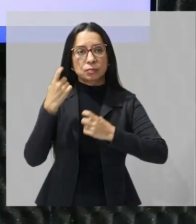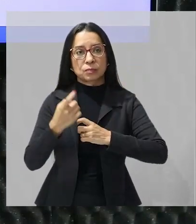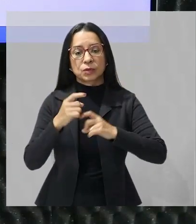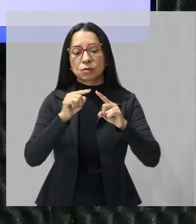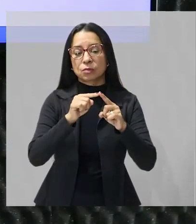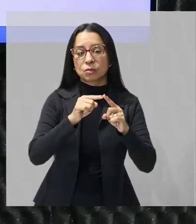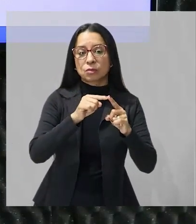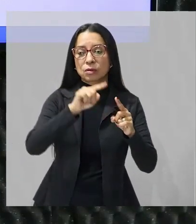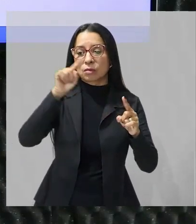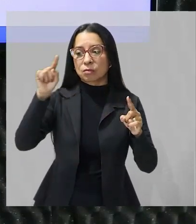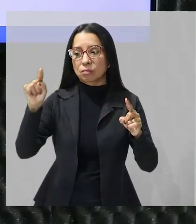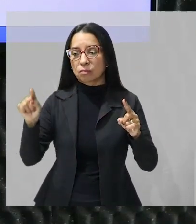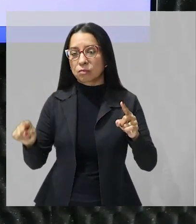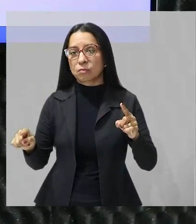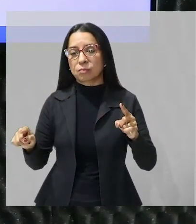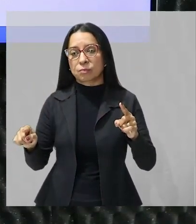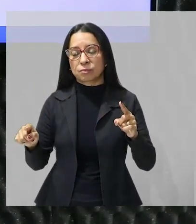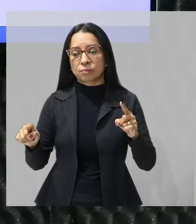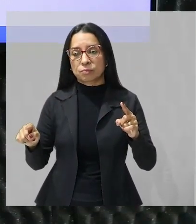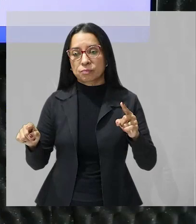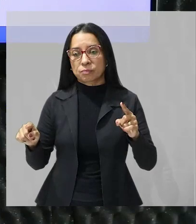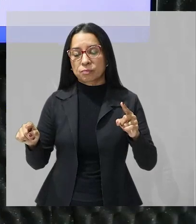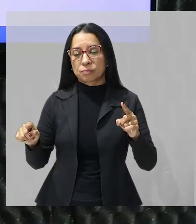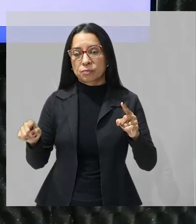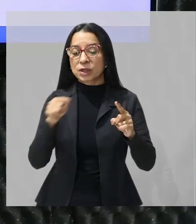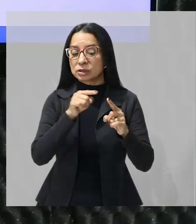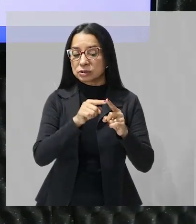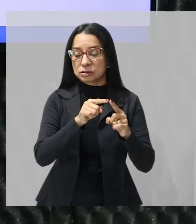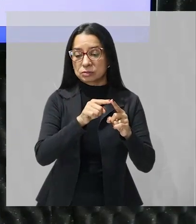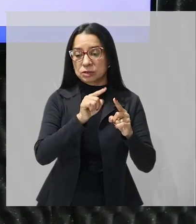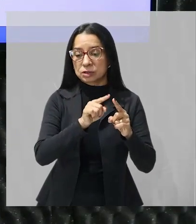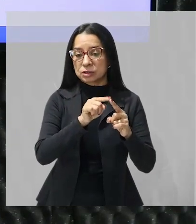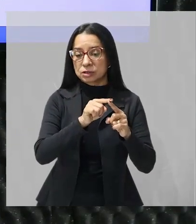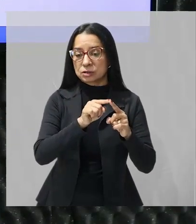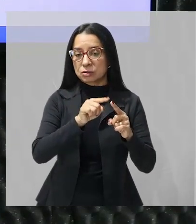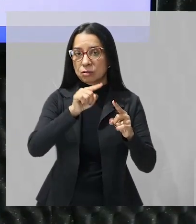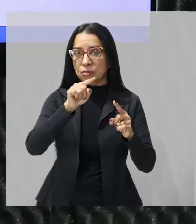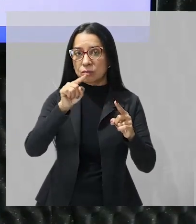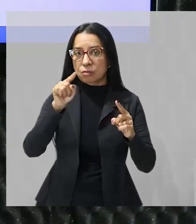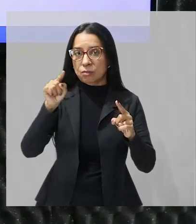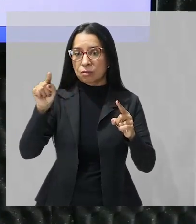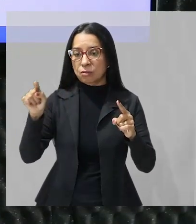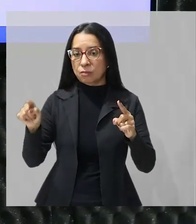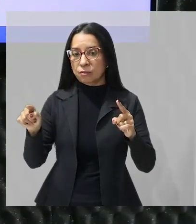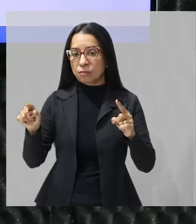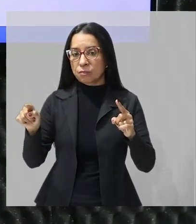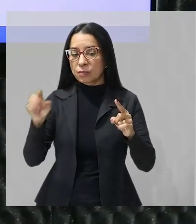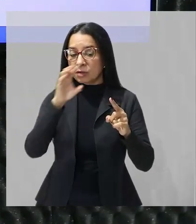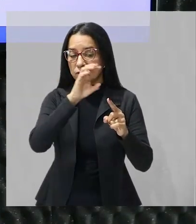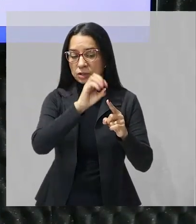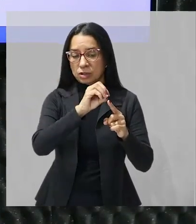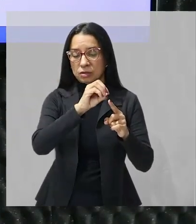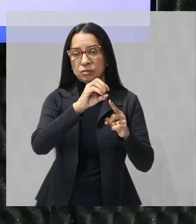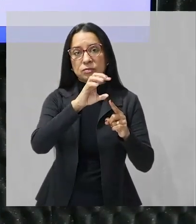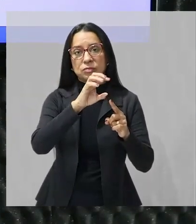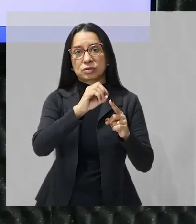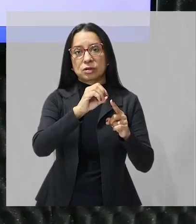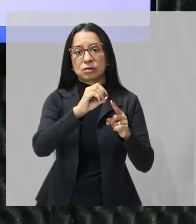a curva, a parábola, ela saiu de um ponto, e esse ponto aqui está representado pelo 0,